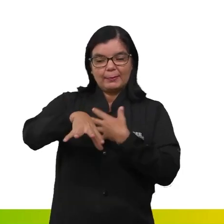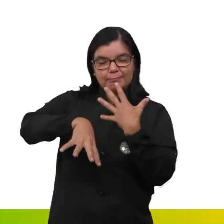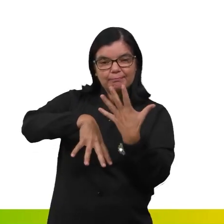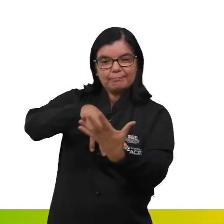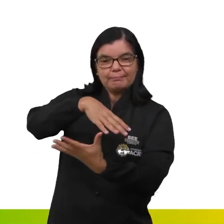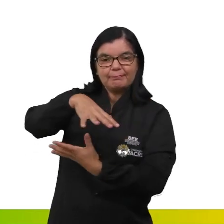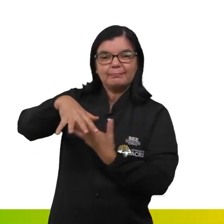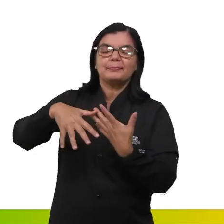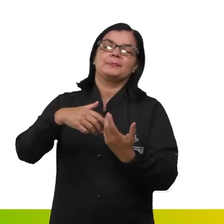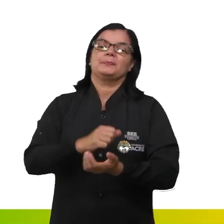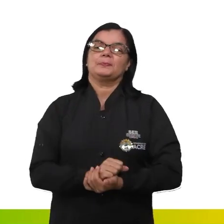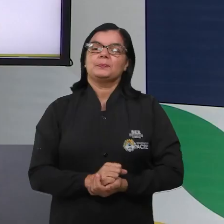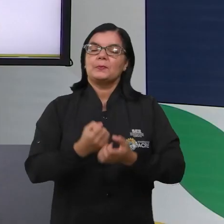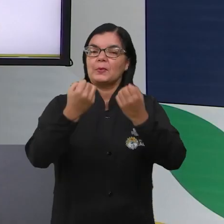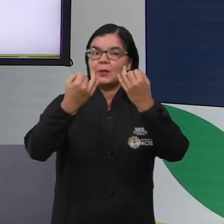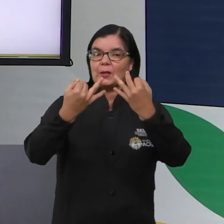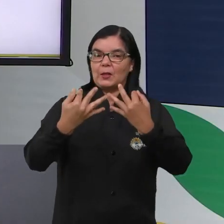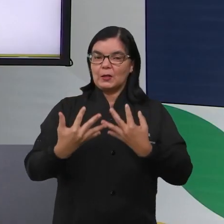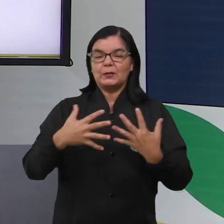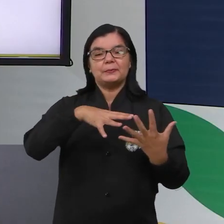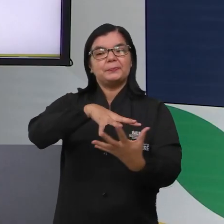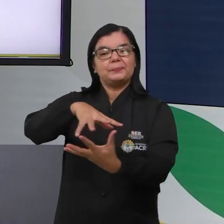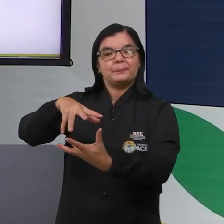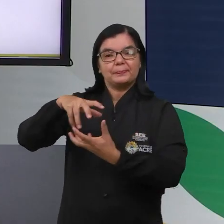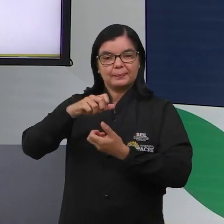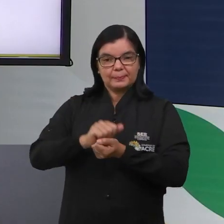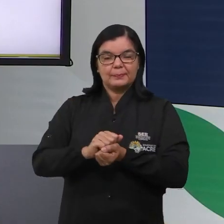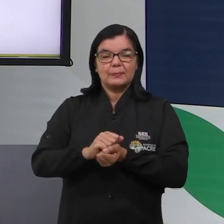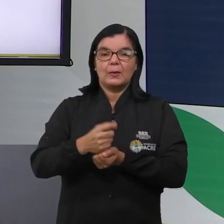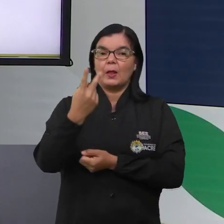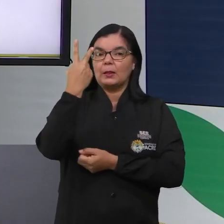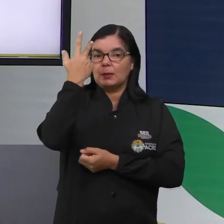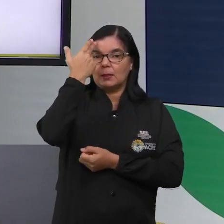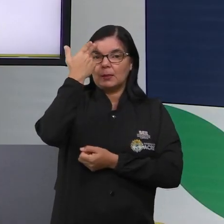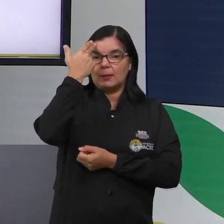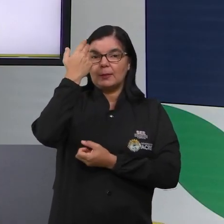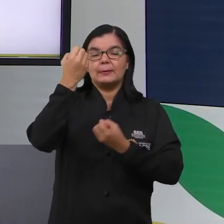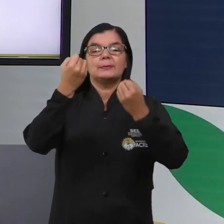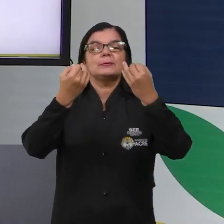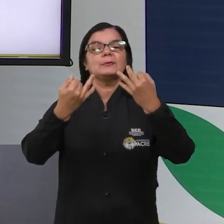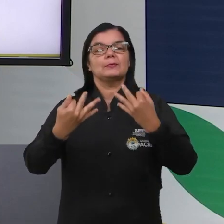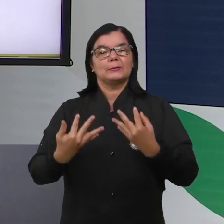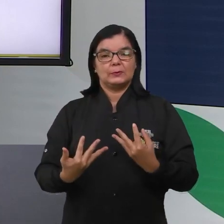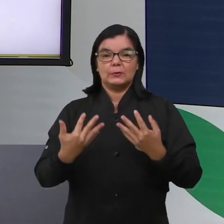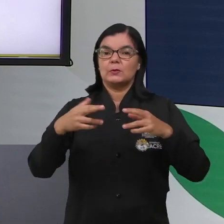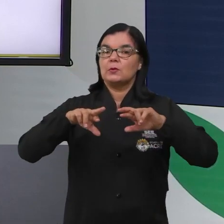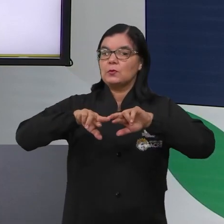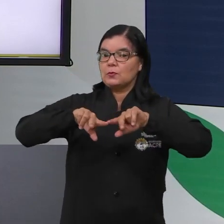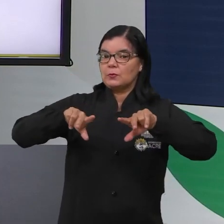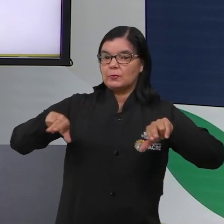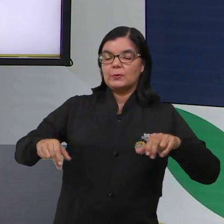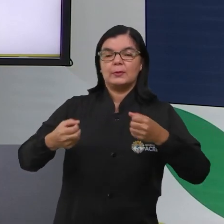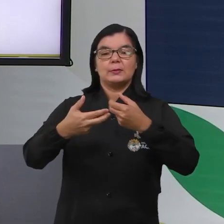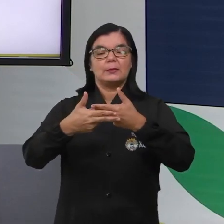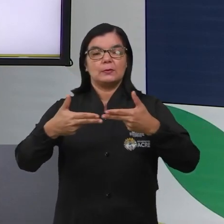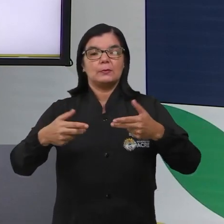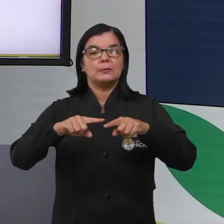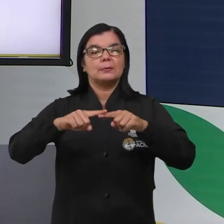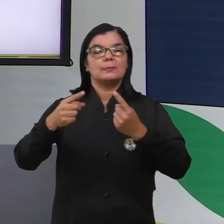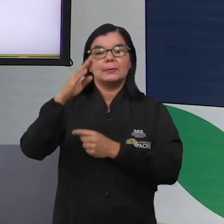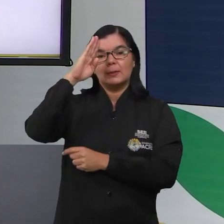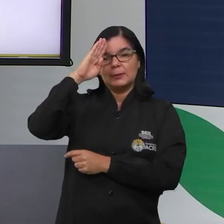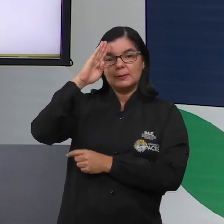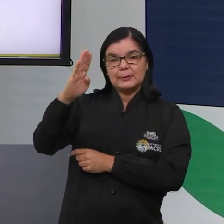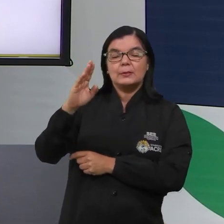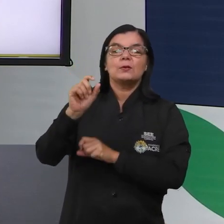generalizado. Quando nós falamos de globalização, normalmente nós estamos falando de diversas coisas, mas